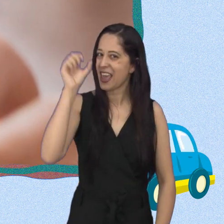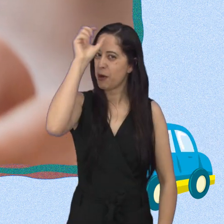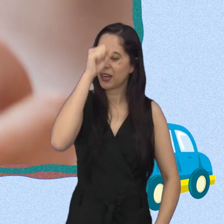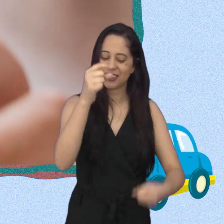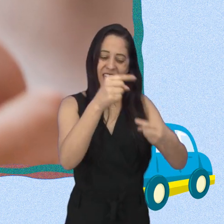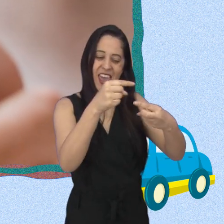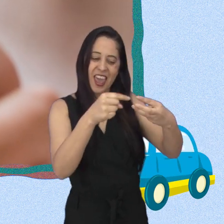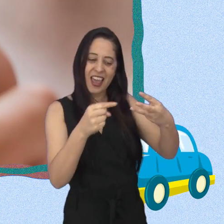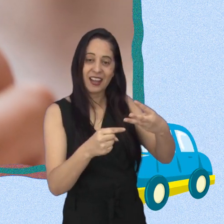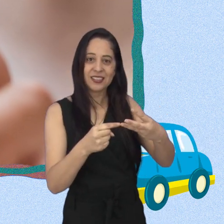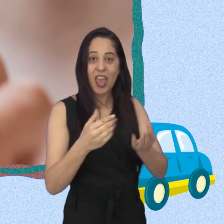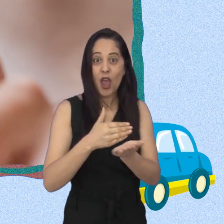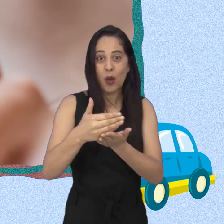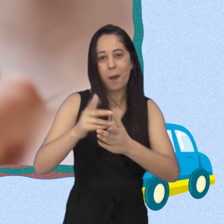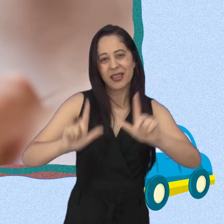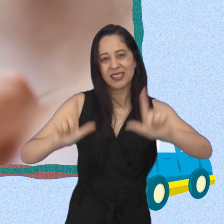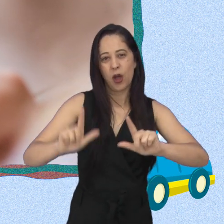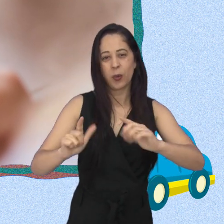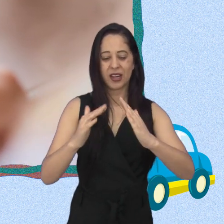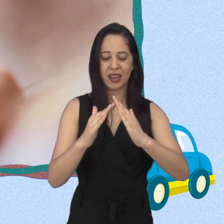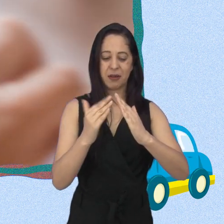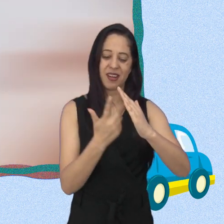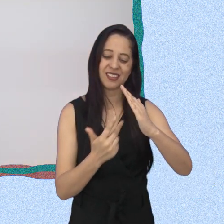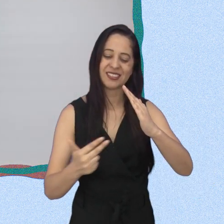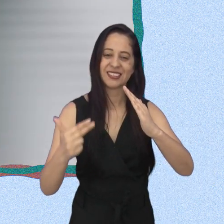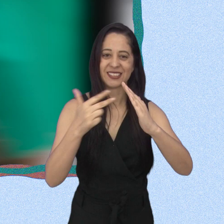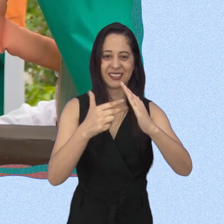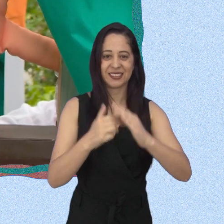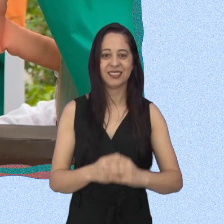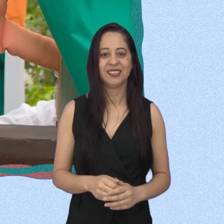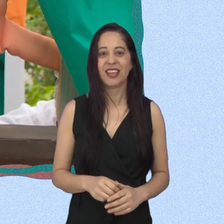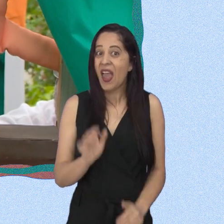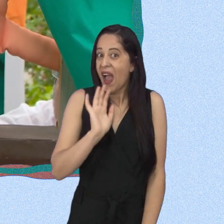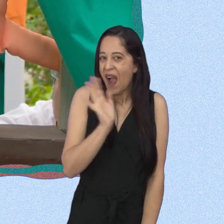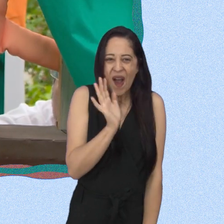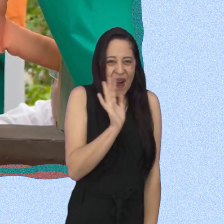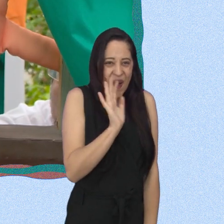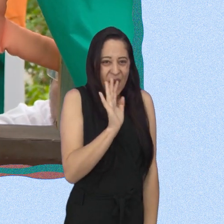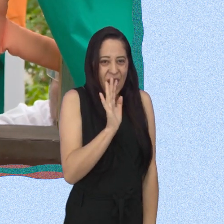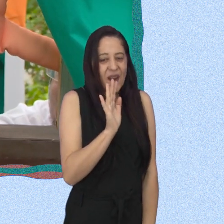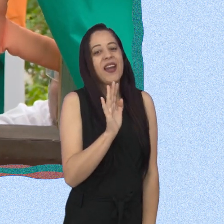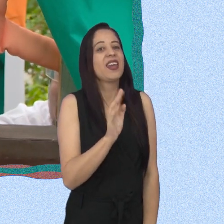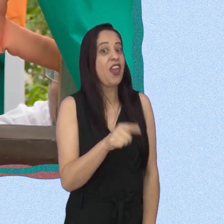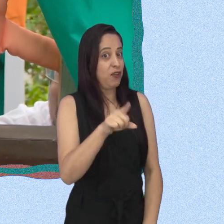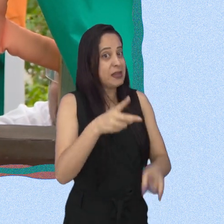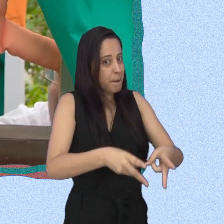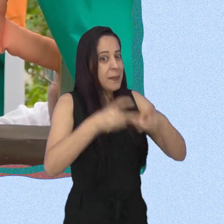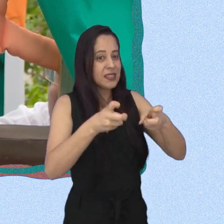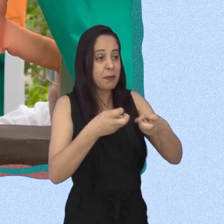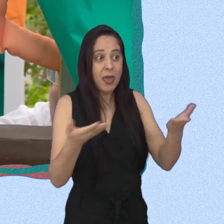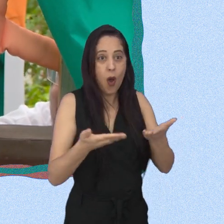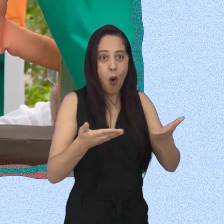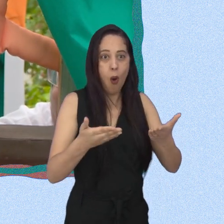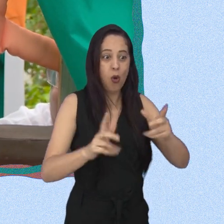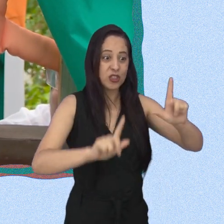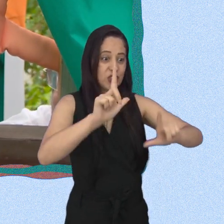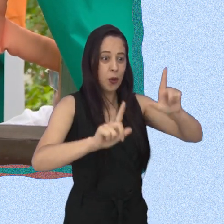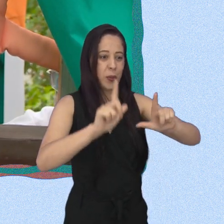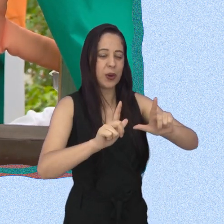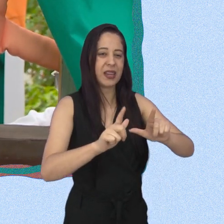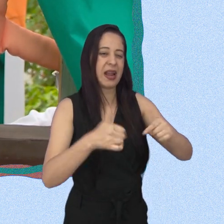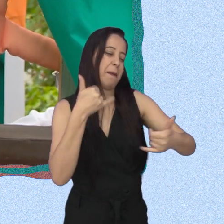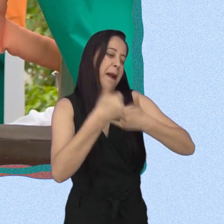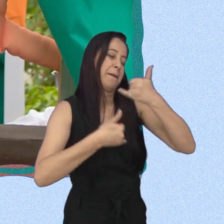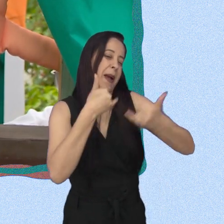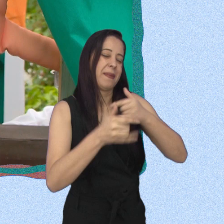aprendizado. Começa agora, Feito em Casa. Oi, gente! Vocês puderam perceber que o programa hoje vai ter